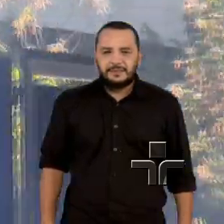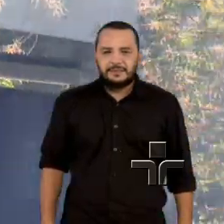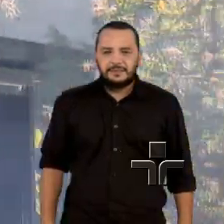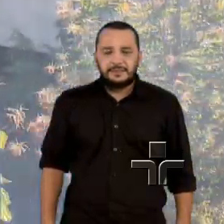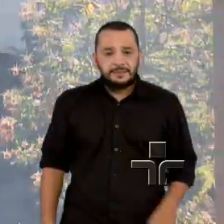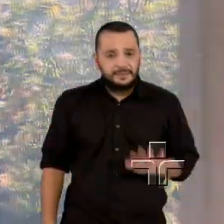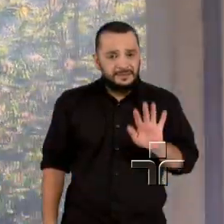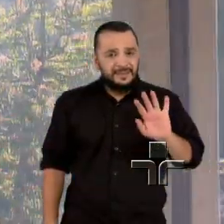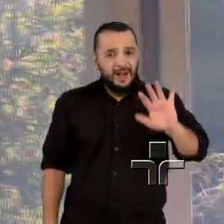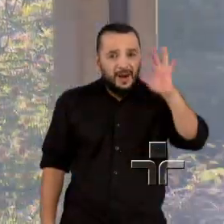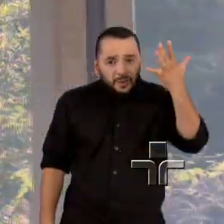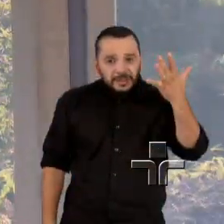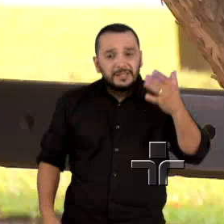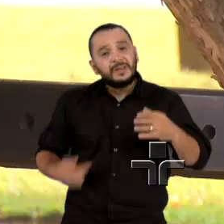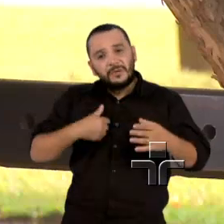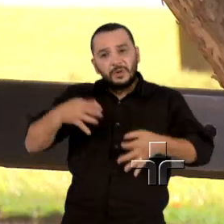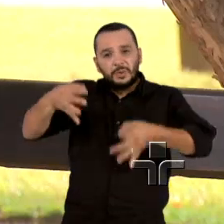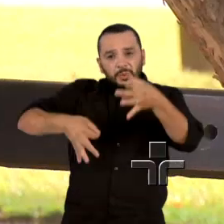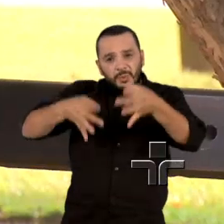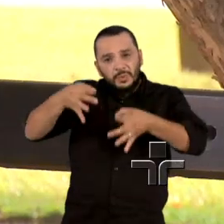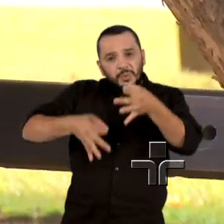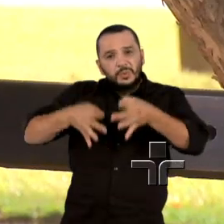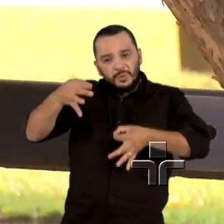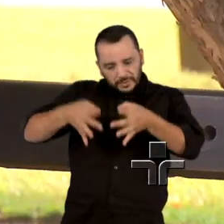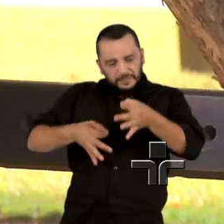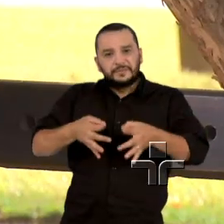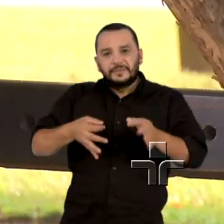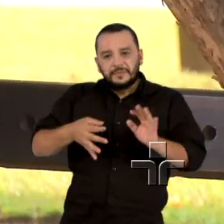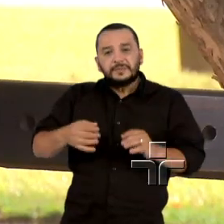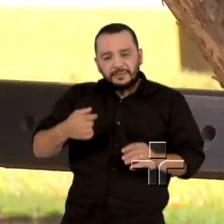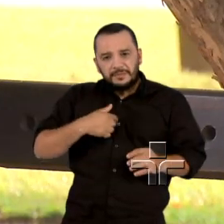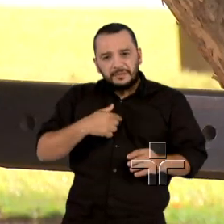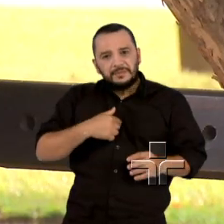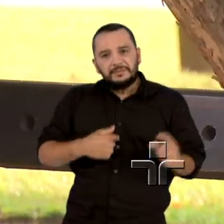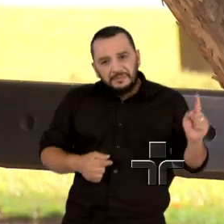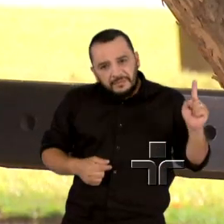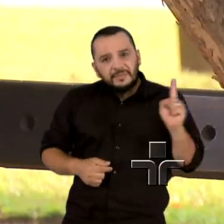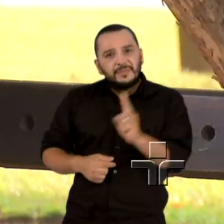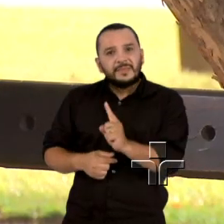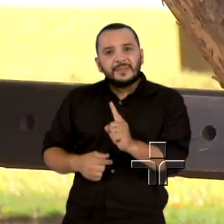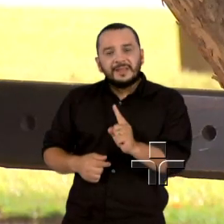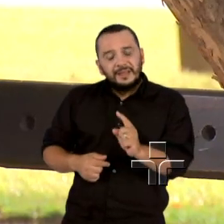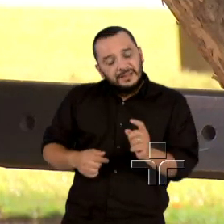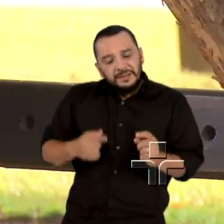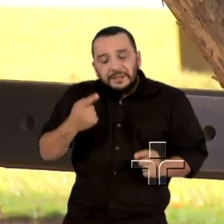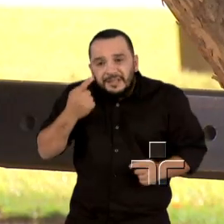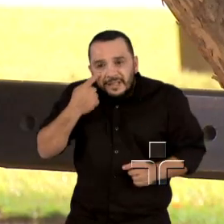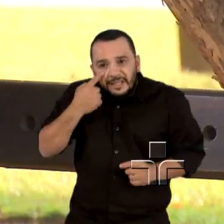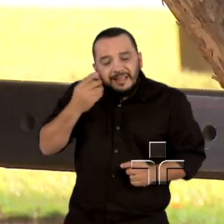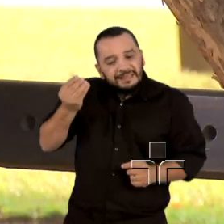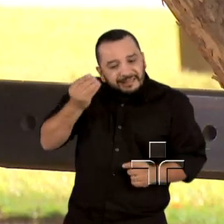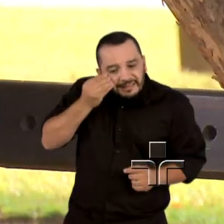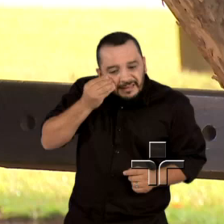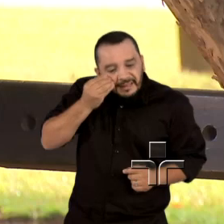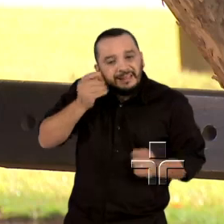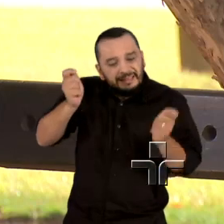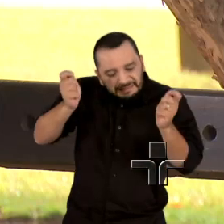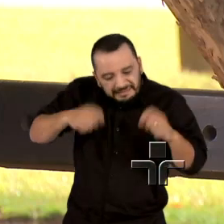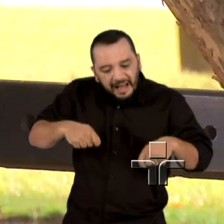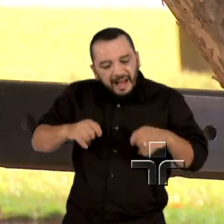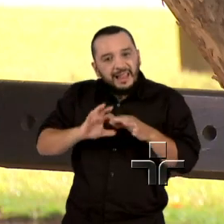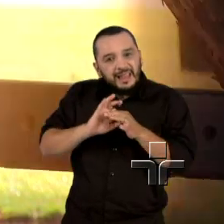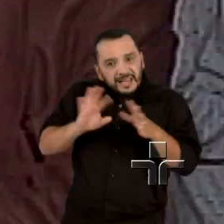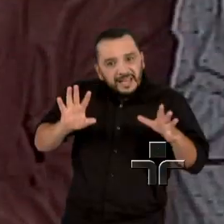Quando aconteceu de a gente ir pro fórum, ali a gente viu que era a única chance que a gente ia ter para